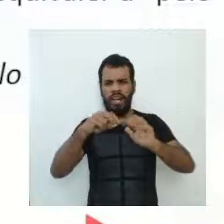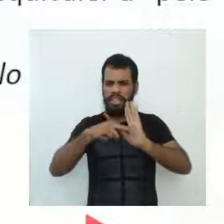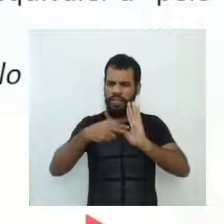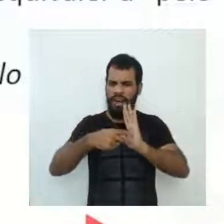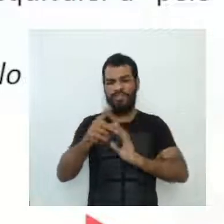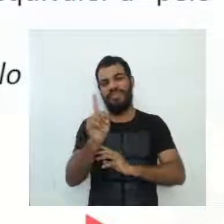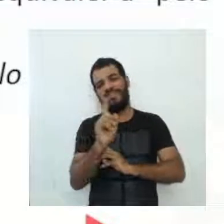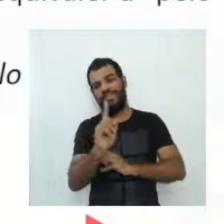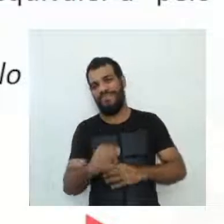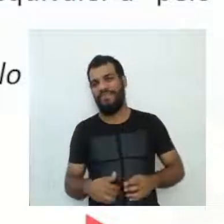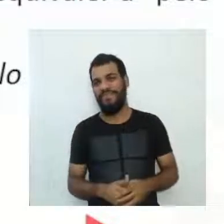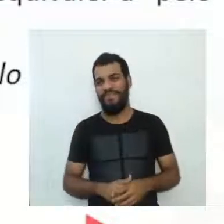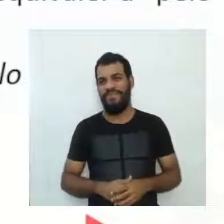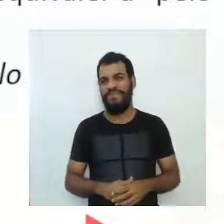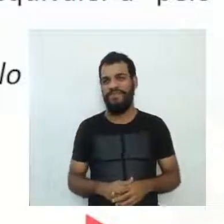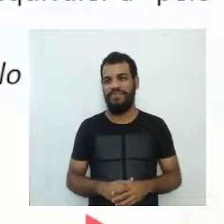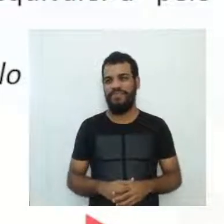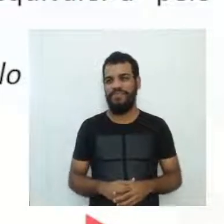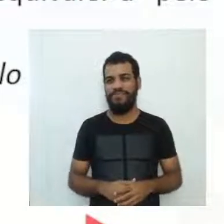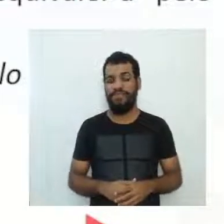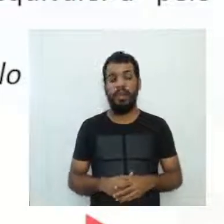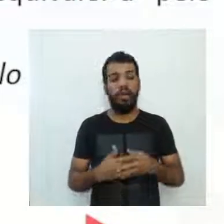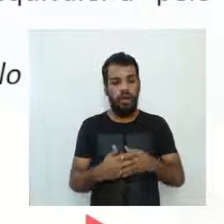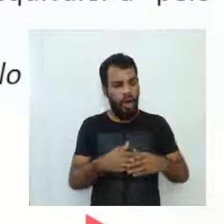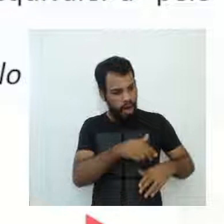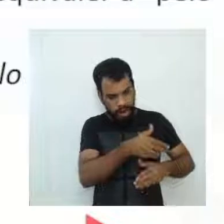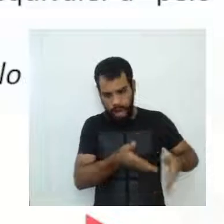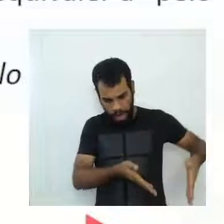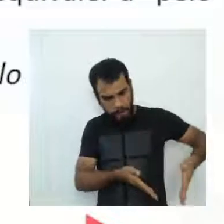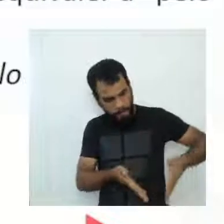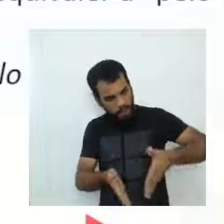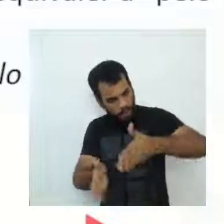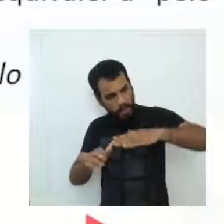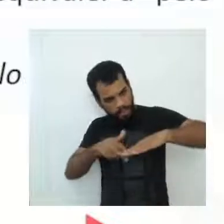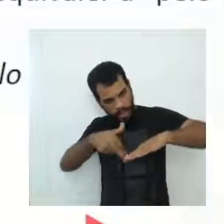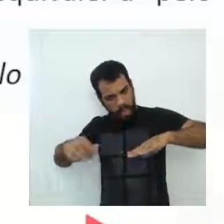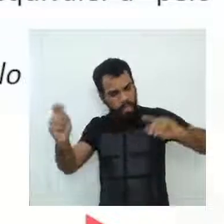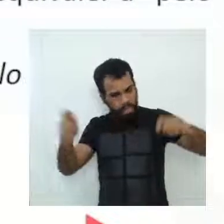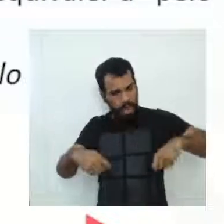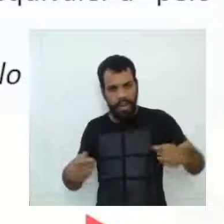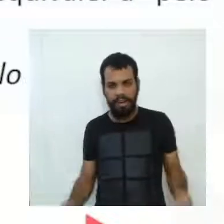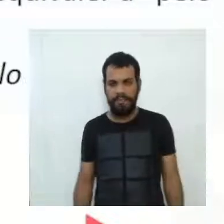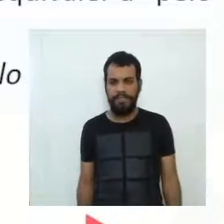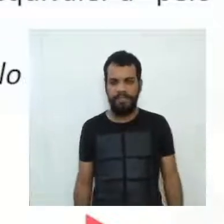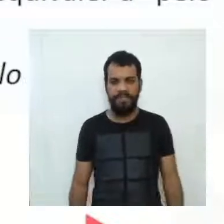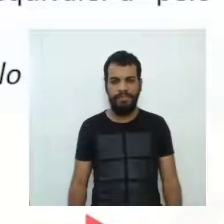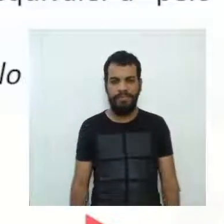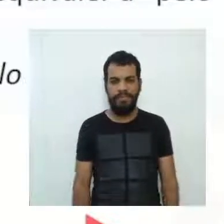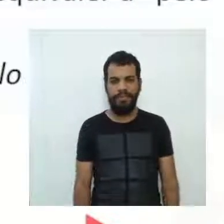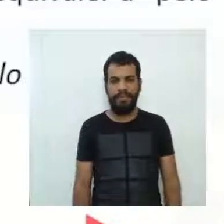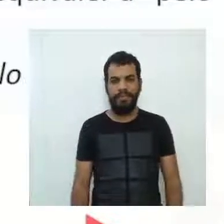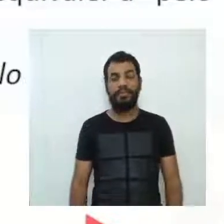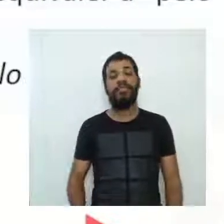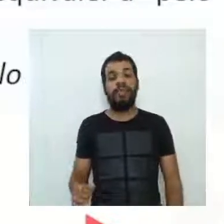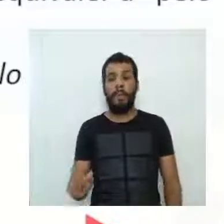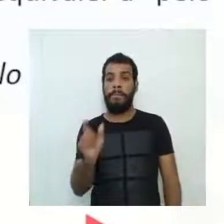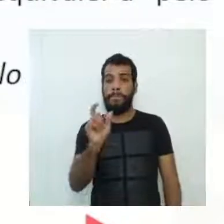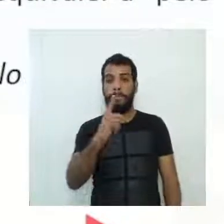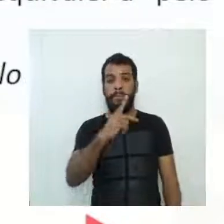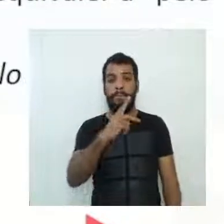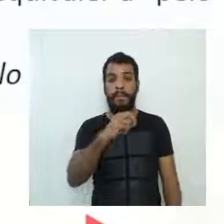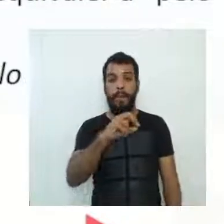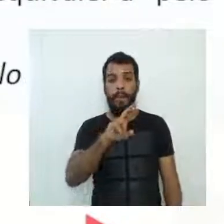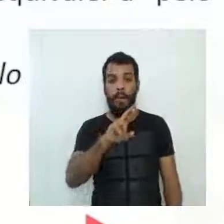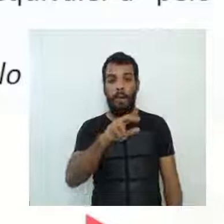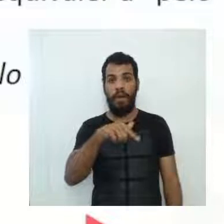substituir? Este é o caminho pelo qual passamos. Viu que a estrutura permanece a mesma, o